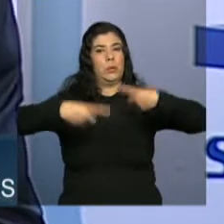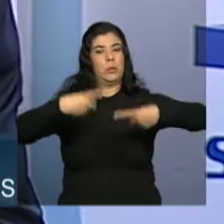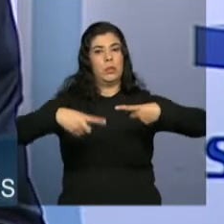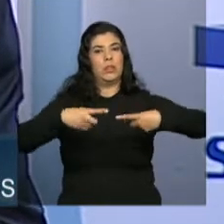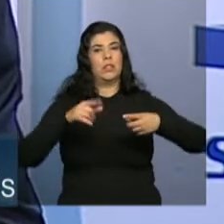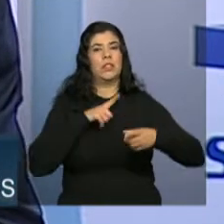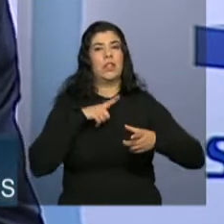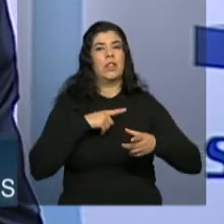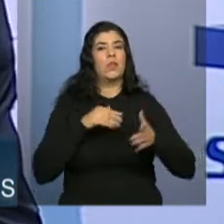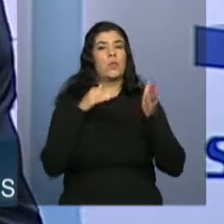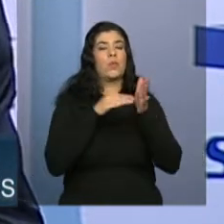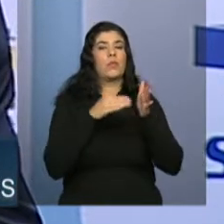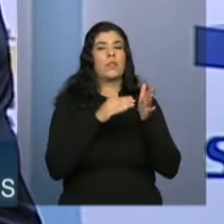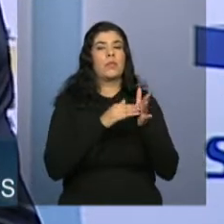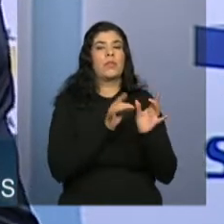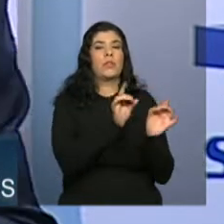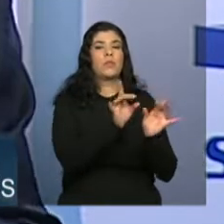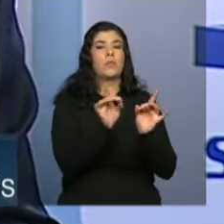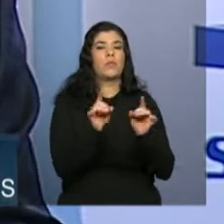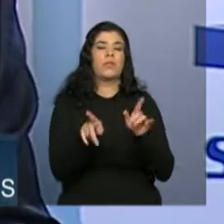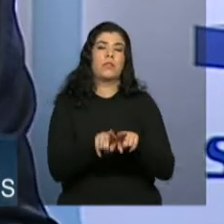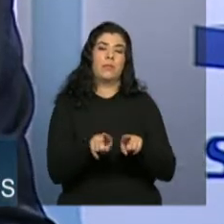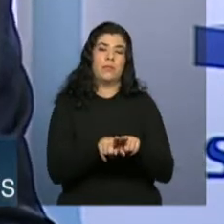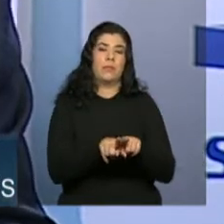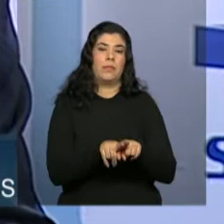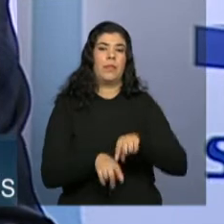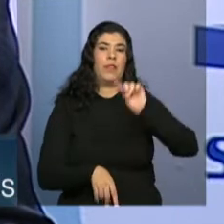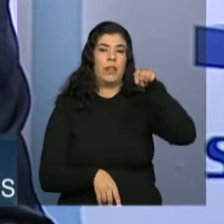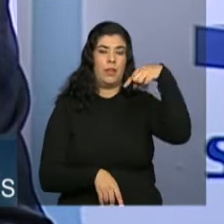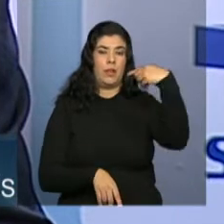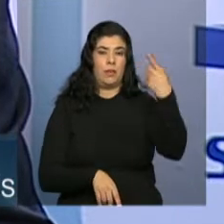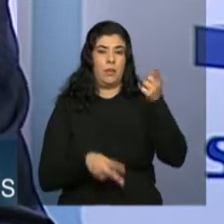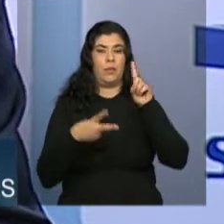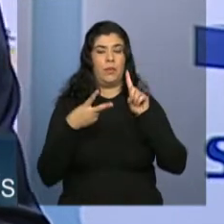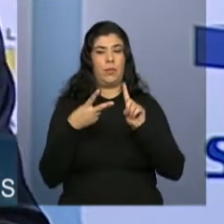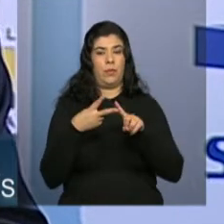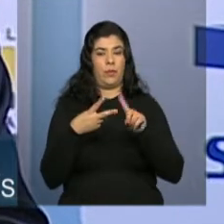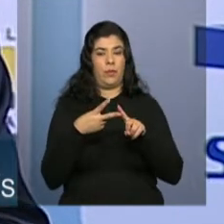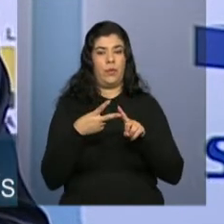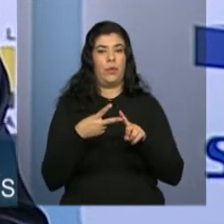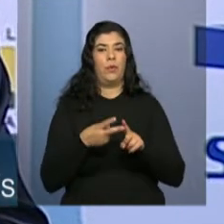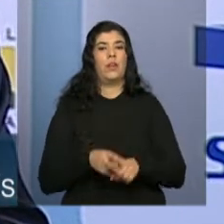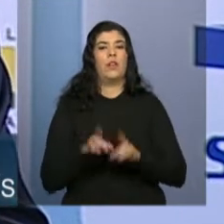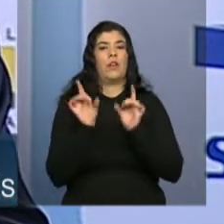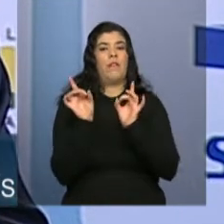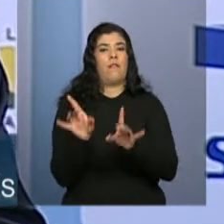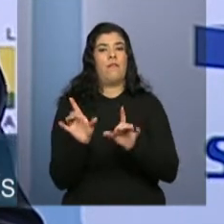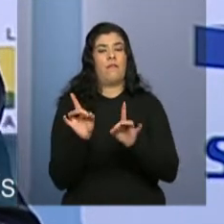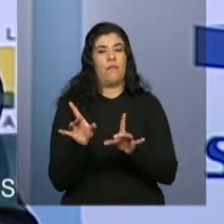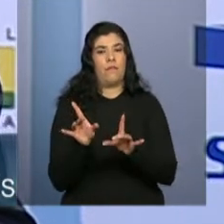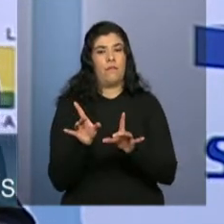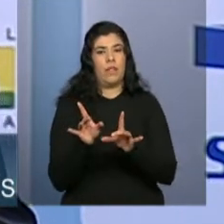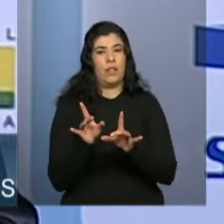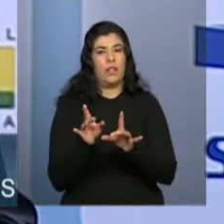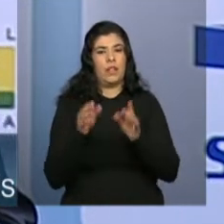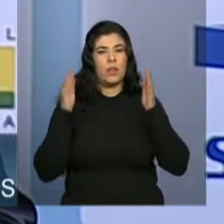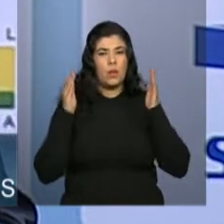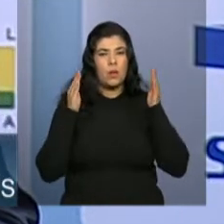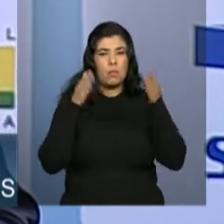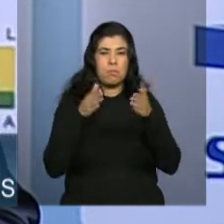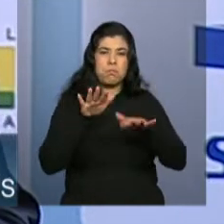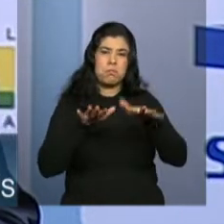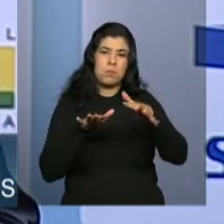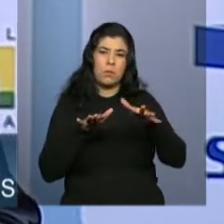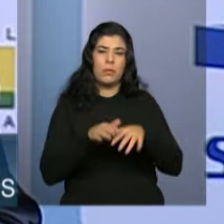limita né aplicação do índice cheio depois a gente tem no nível 2 mercados moderadamente concentrados aí tem uma